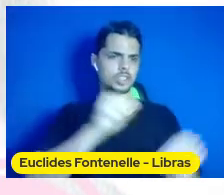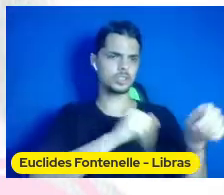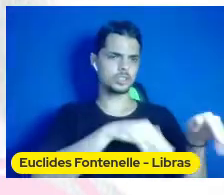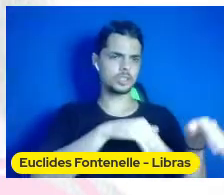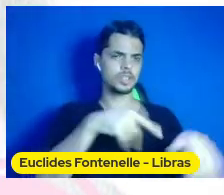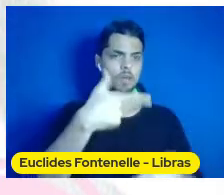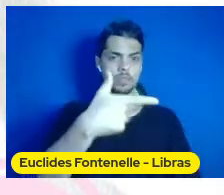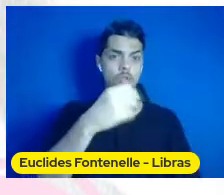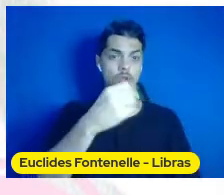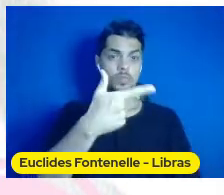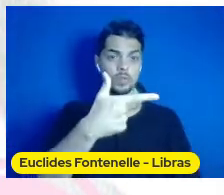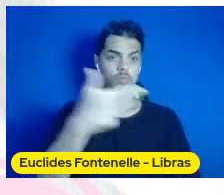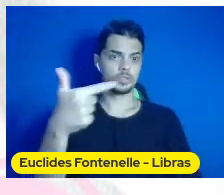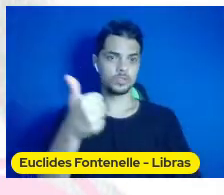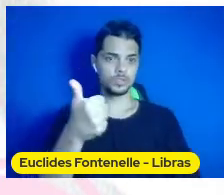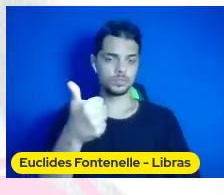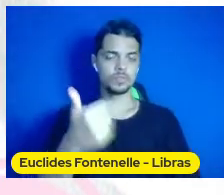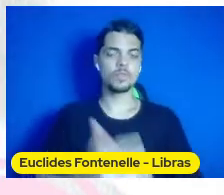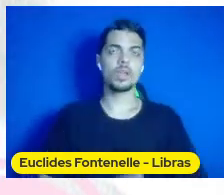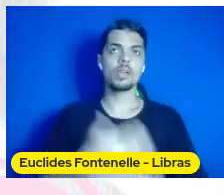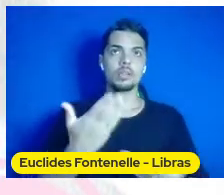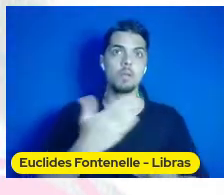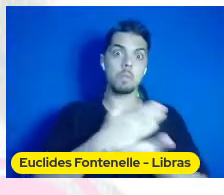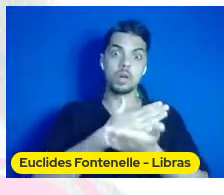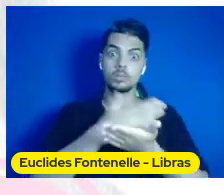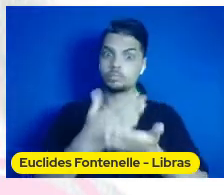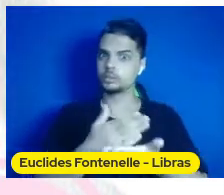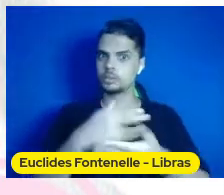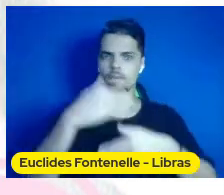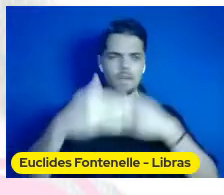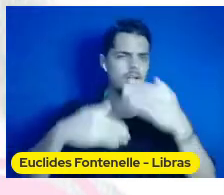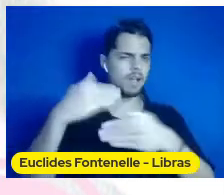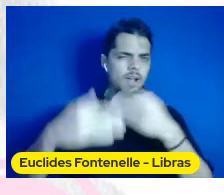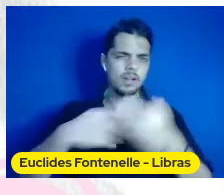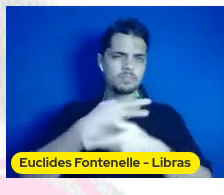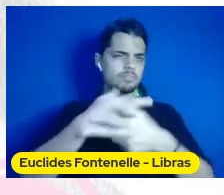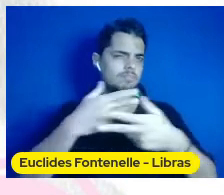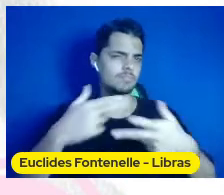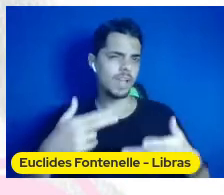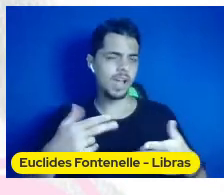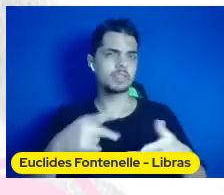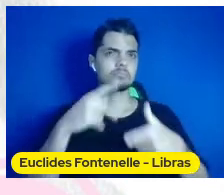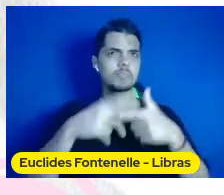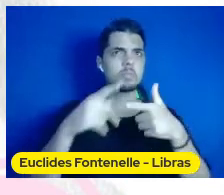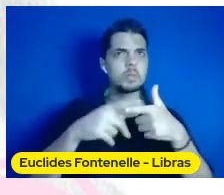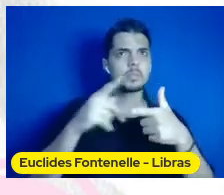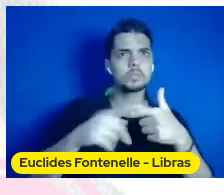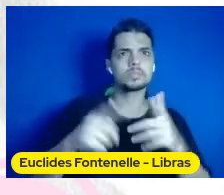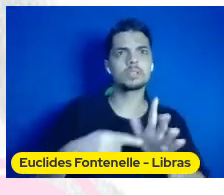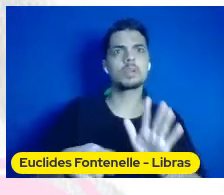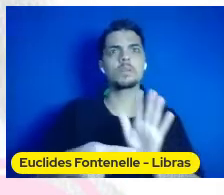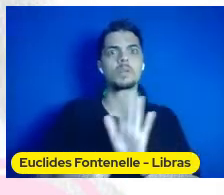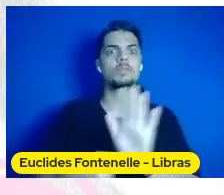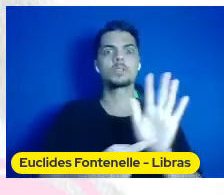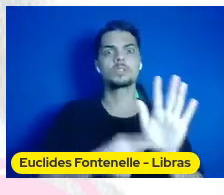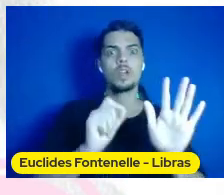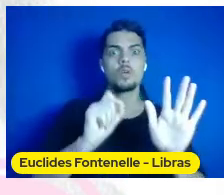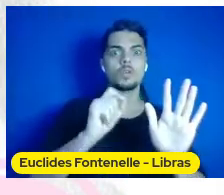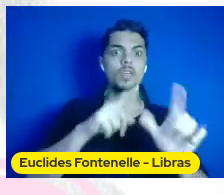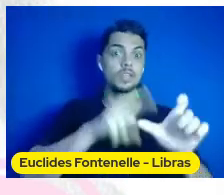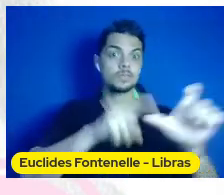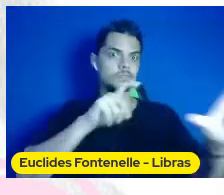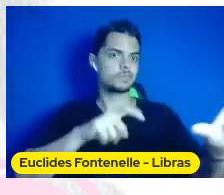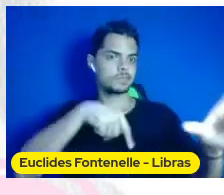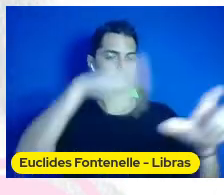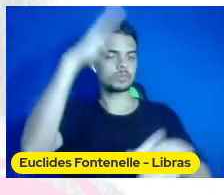setembro de 2021. Para dar início a uma série de ações que visam problematizar o Bicentenário da Independência do Brasil